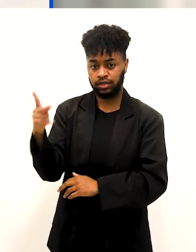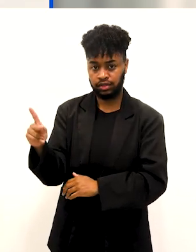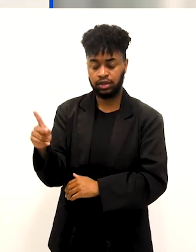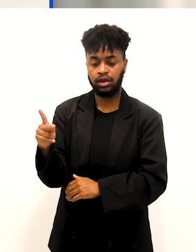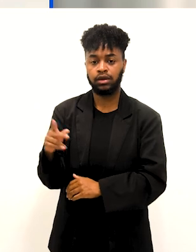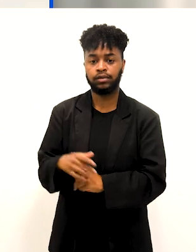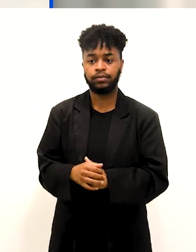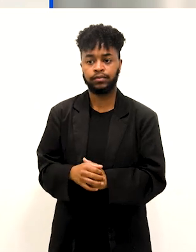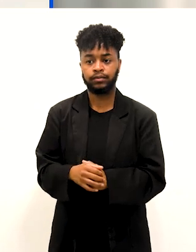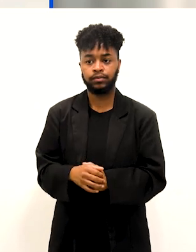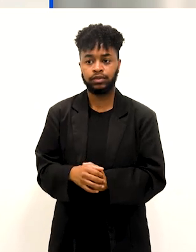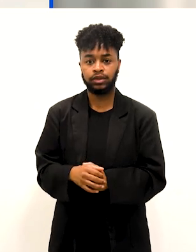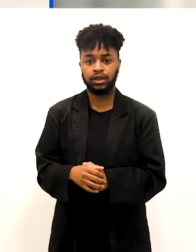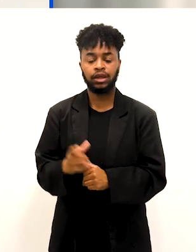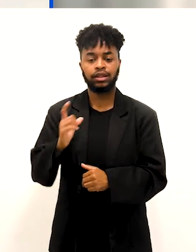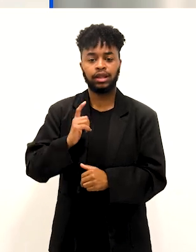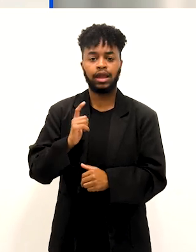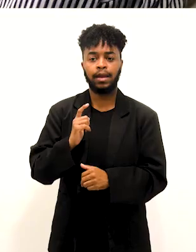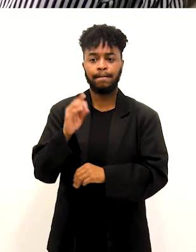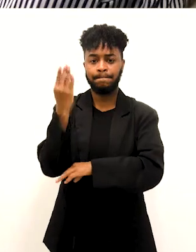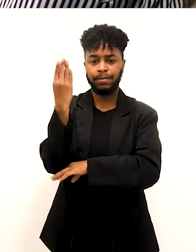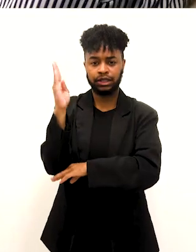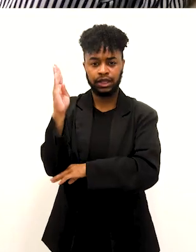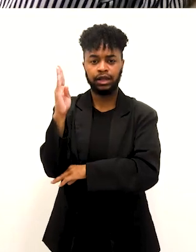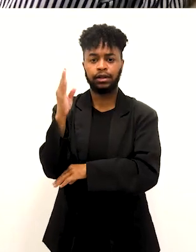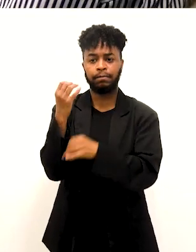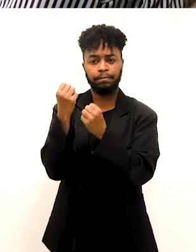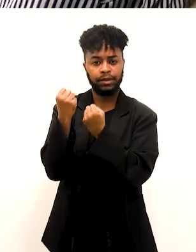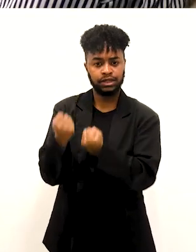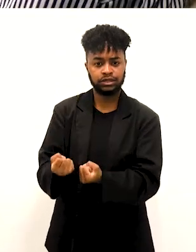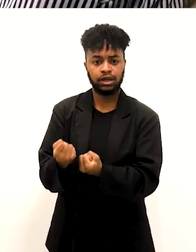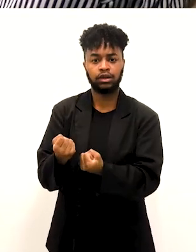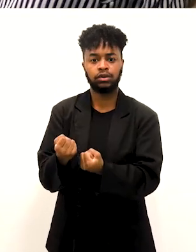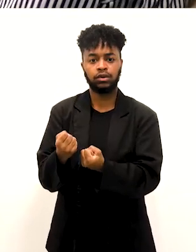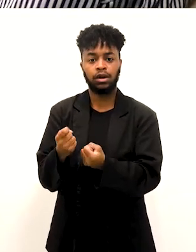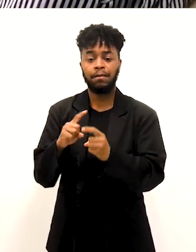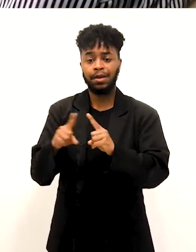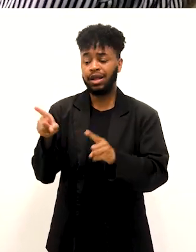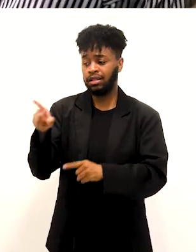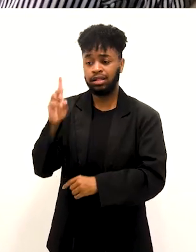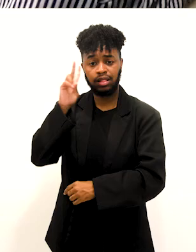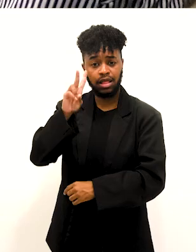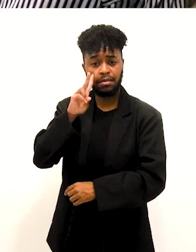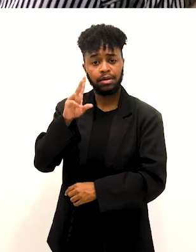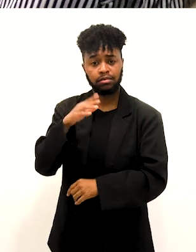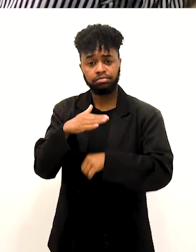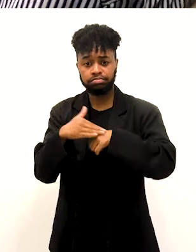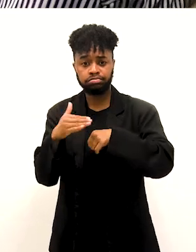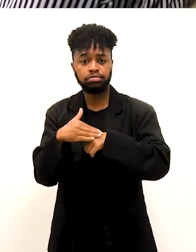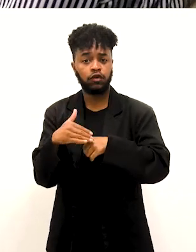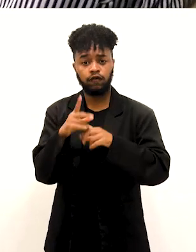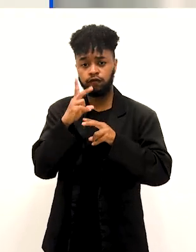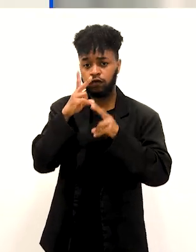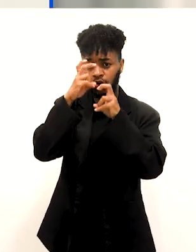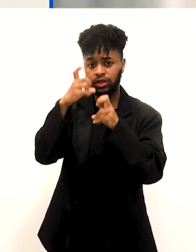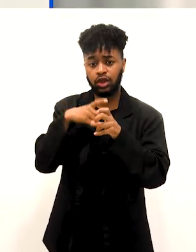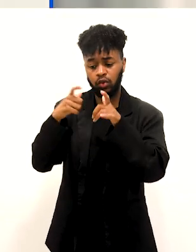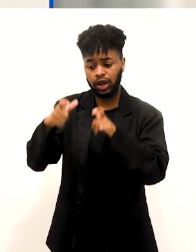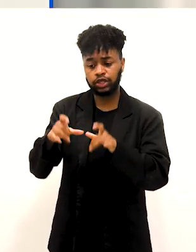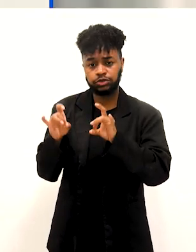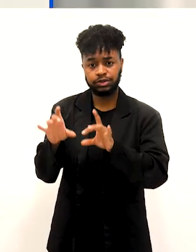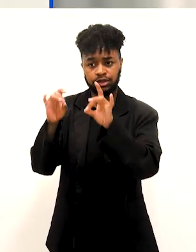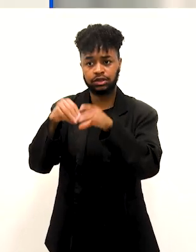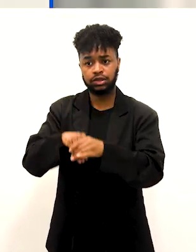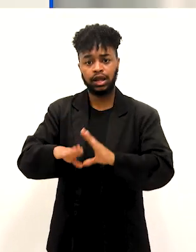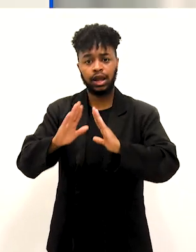quadro talhado em madeira, um quadro pesado, deu trabalho para colocar, mas é uma lembrança afetiva muito Sim, forte. Então ele tem um sim. local especial na casa.